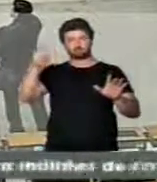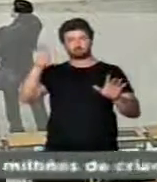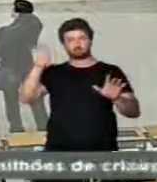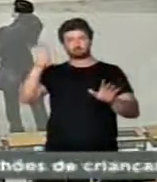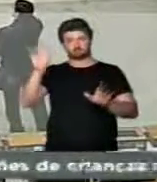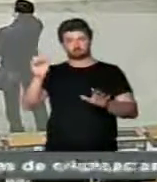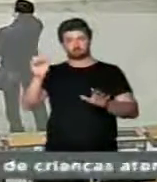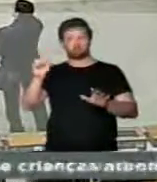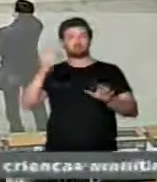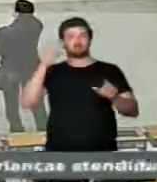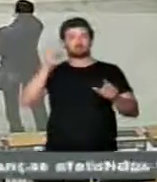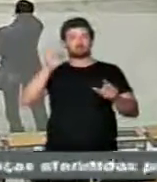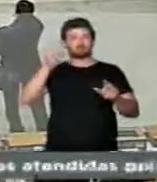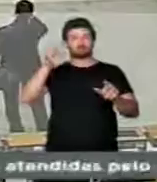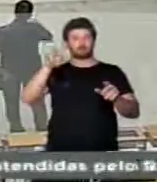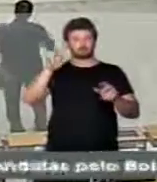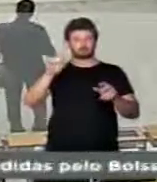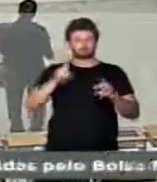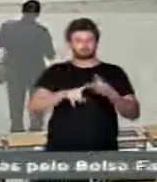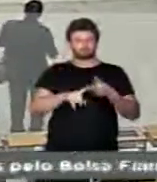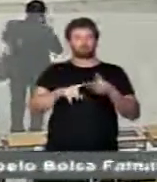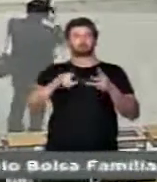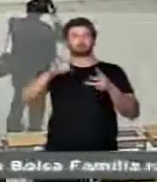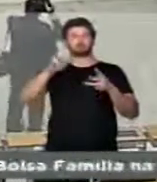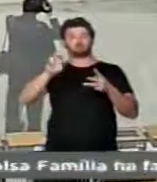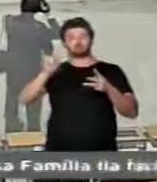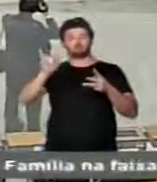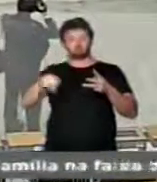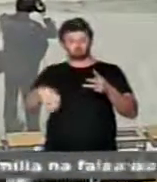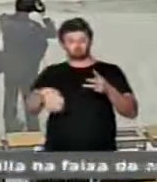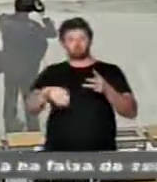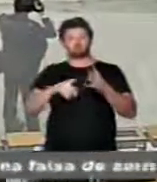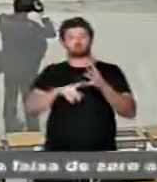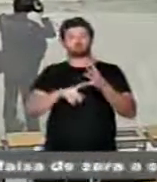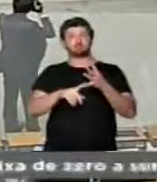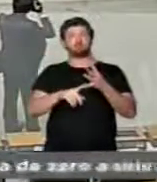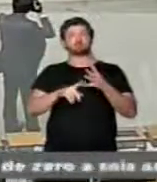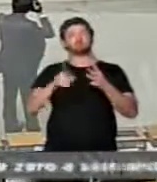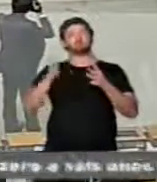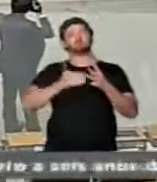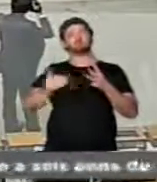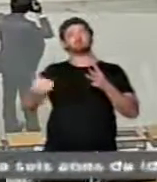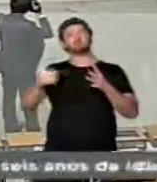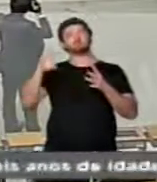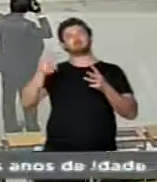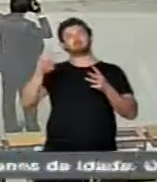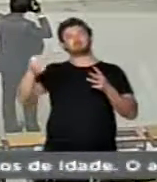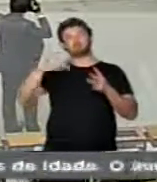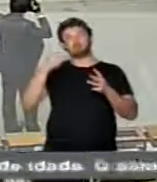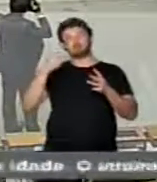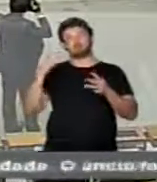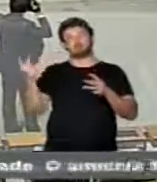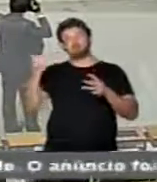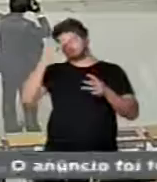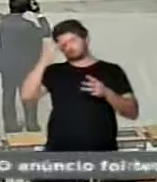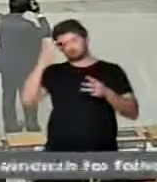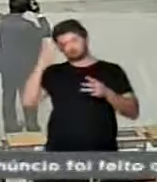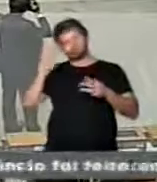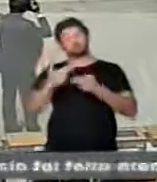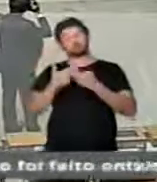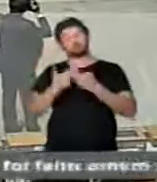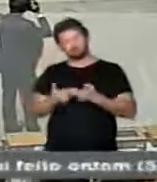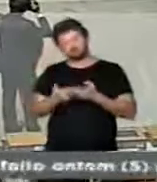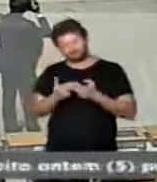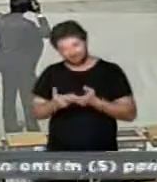Vinícius Carvalho, deputado Simão Cecim, deputado Arnaldo Jordi, e encerramos para nós darmos início ao grande expediente com a